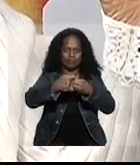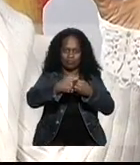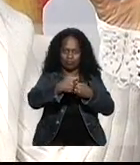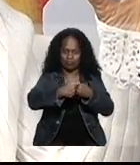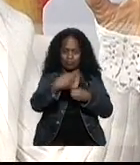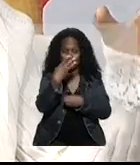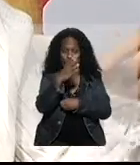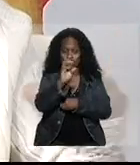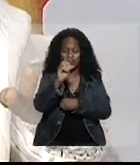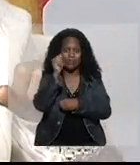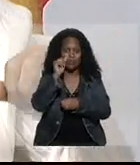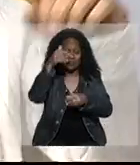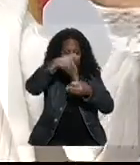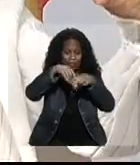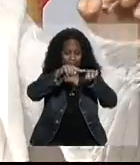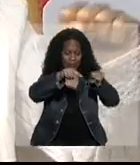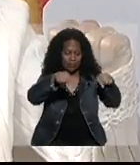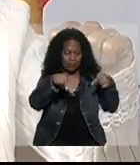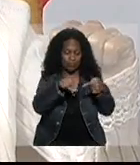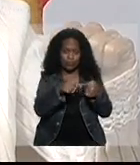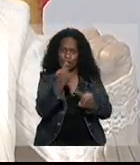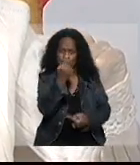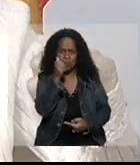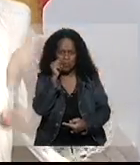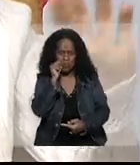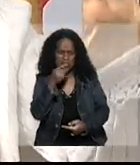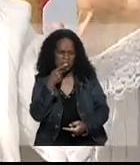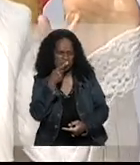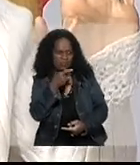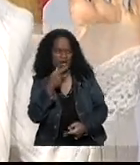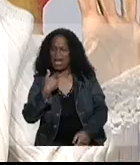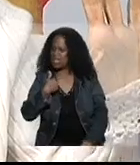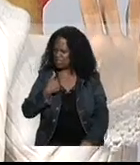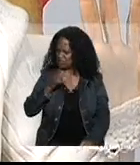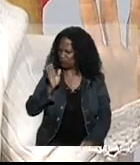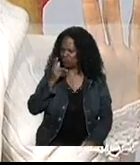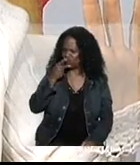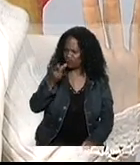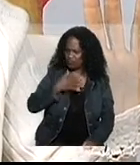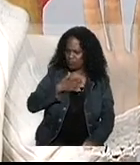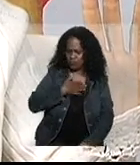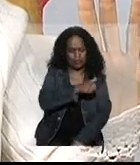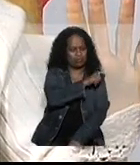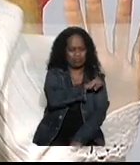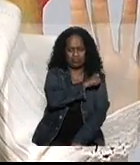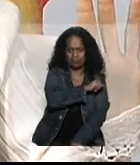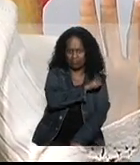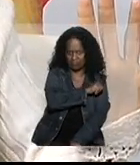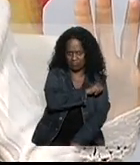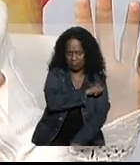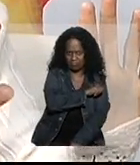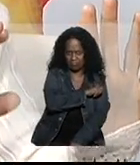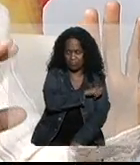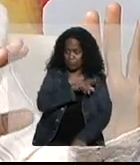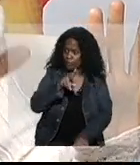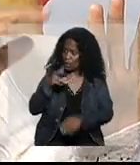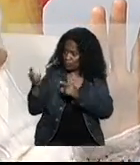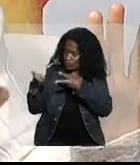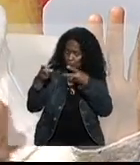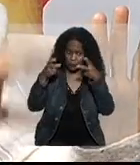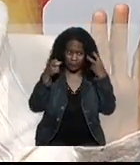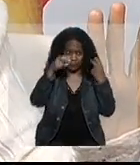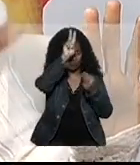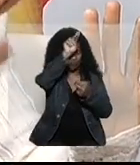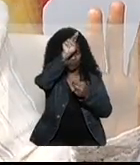eram 40 mulheres numa sala, uma delas olhou e falou assim, eu já disse mesmo para os meus alunos. Perceba,